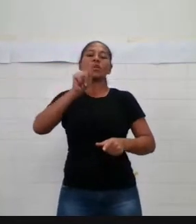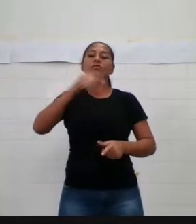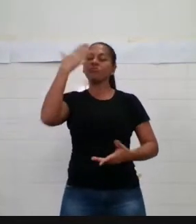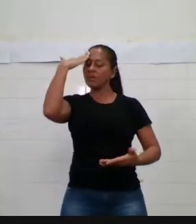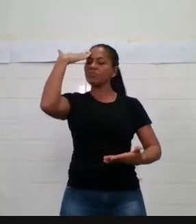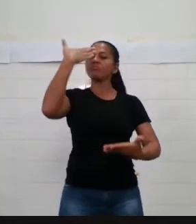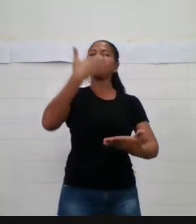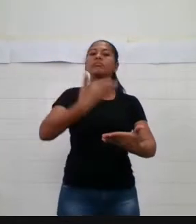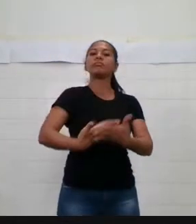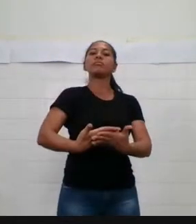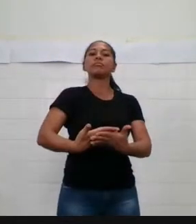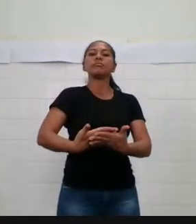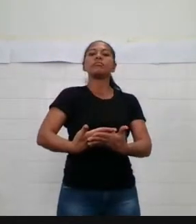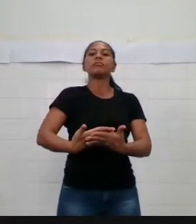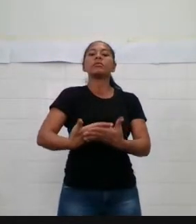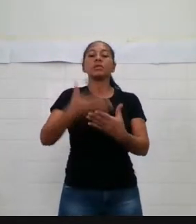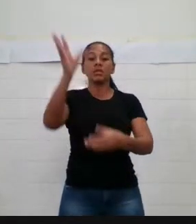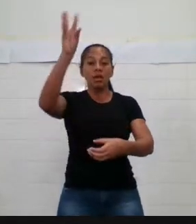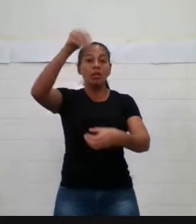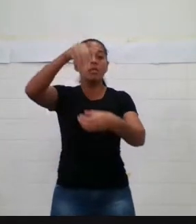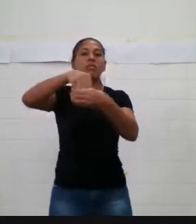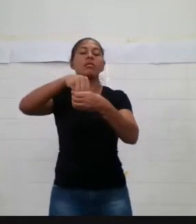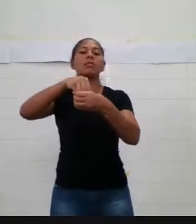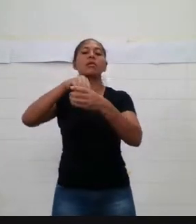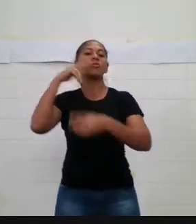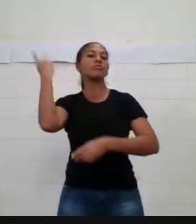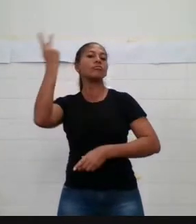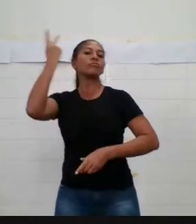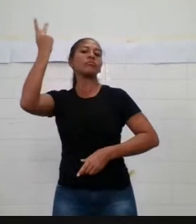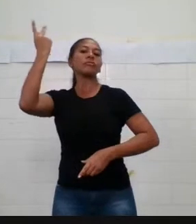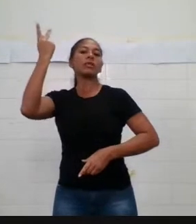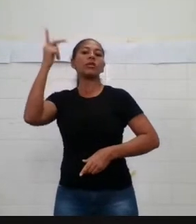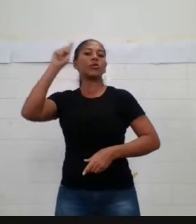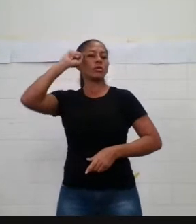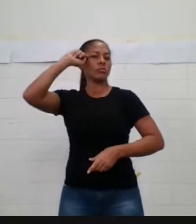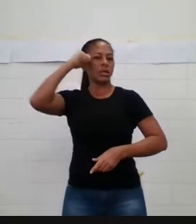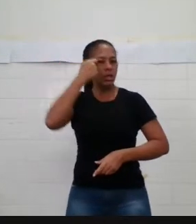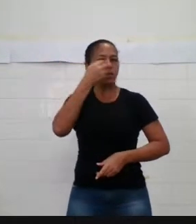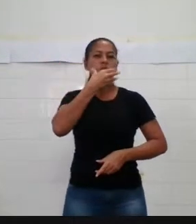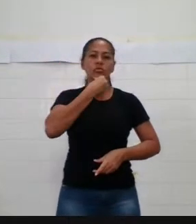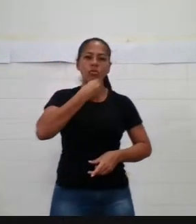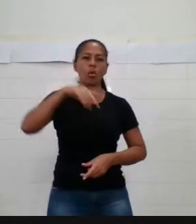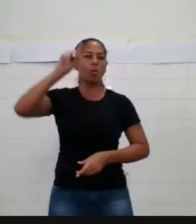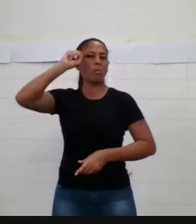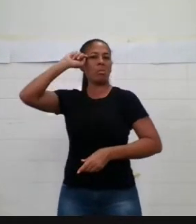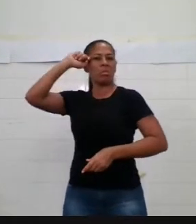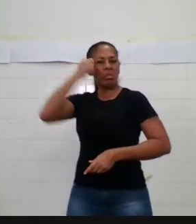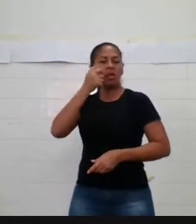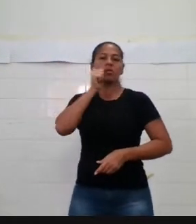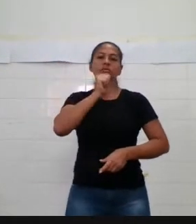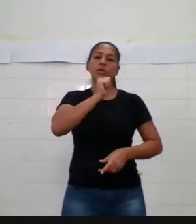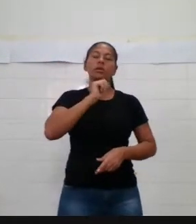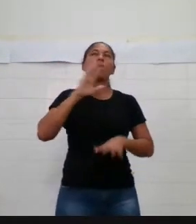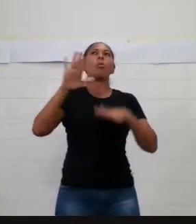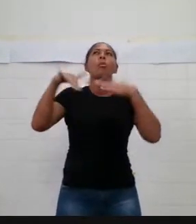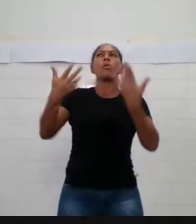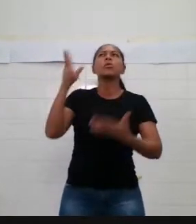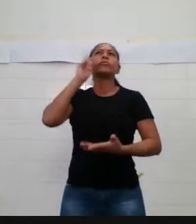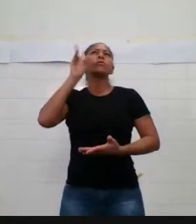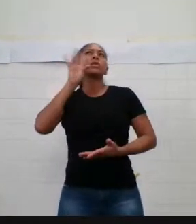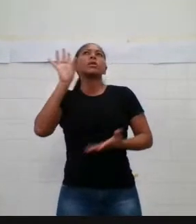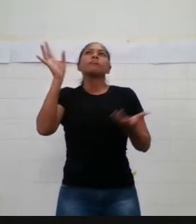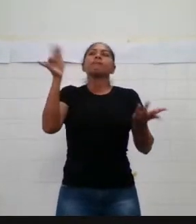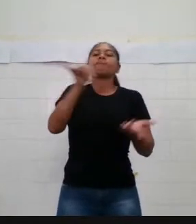está inserido na história de negros e negras no Brasil. Então, quando eu lembro, por exemplo, o